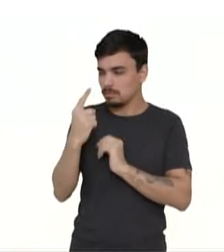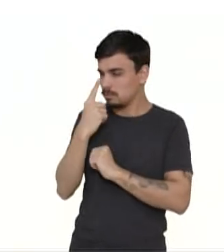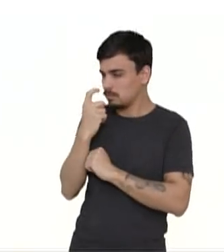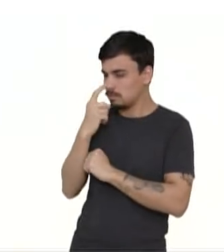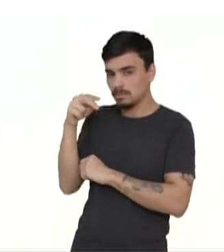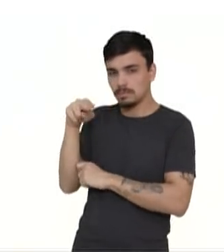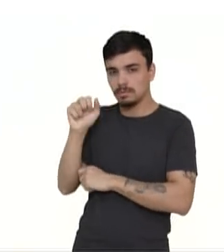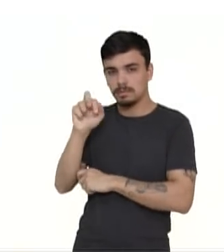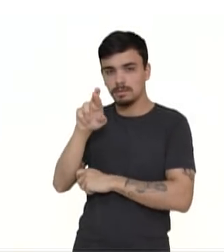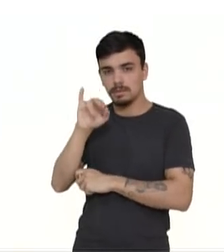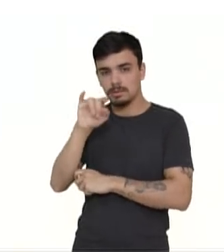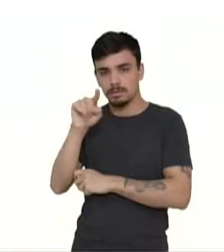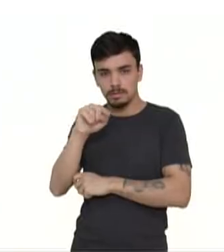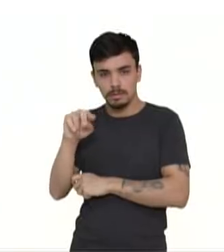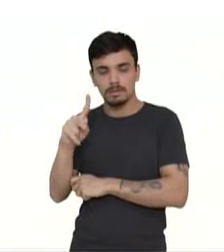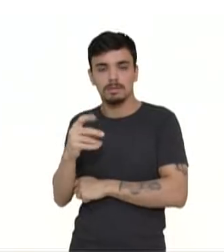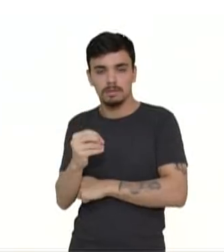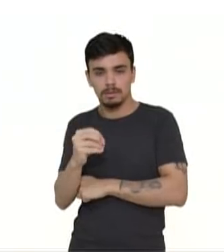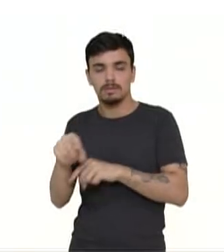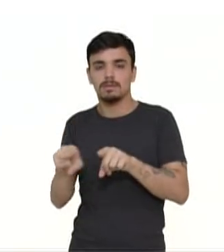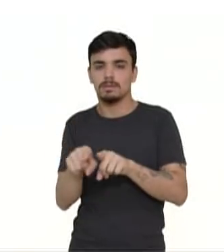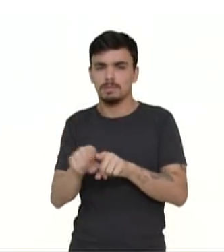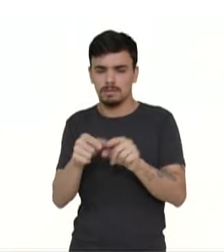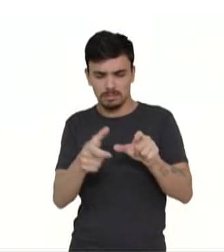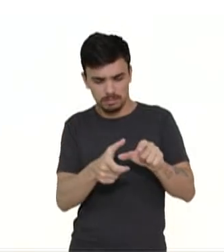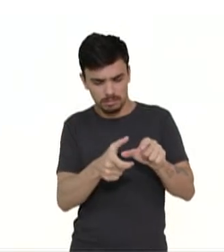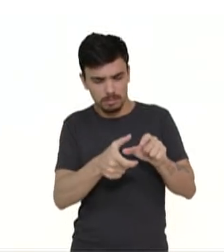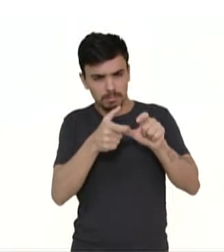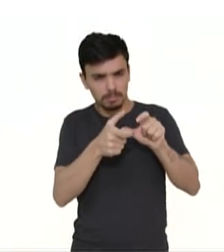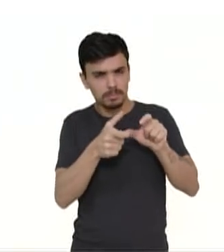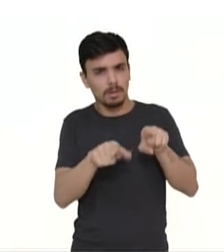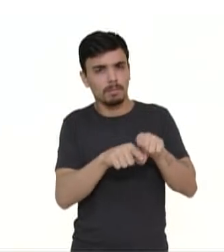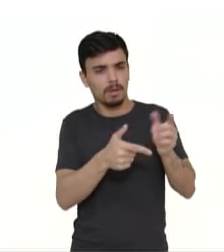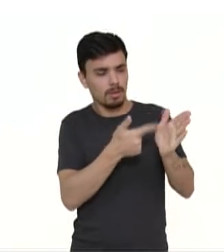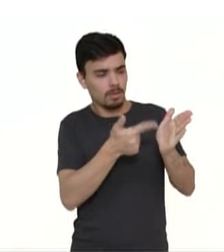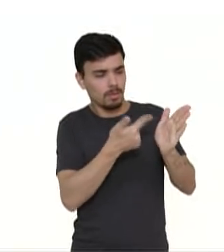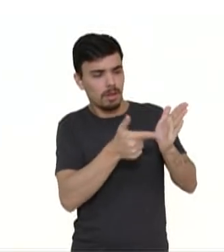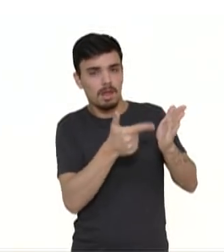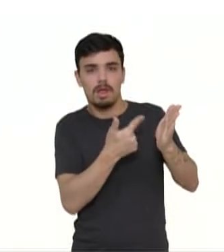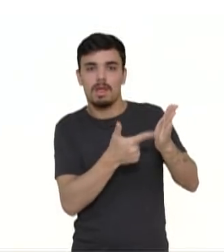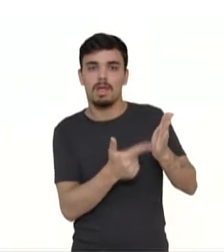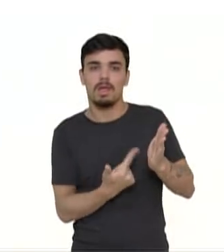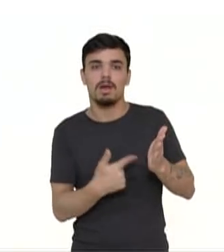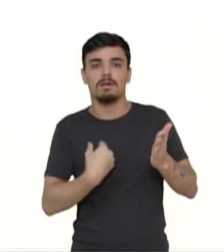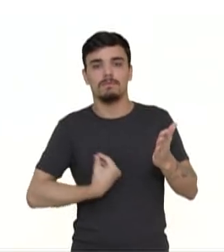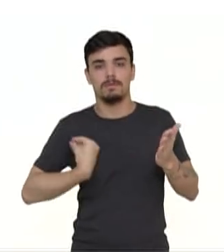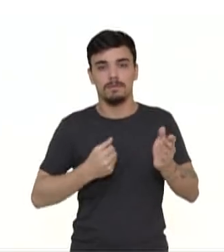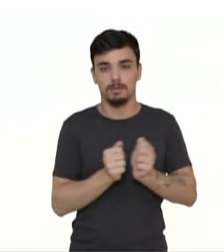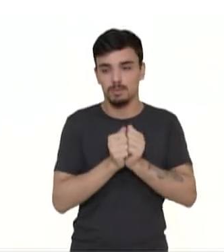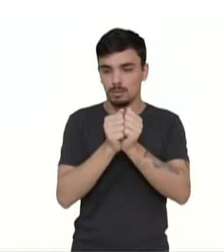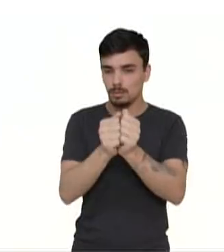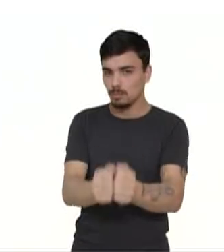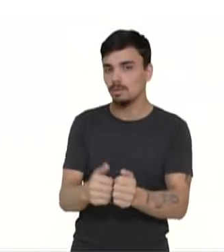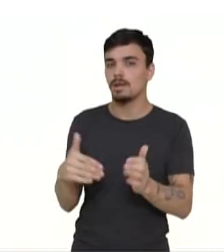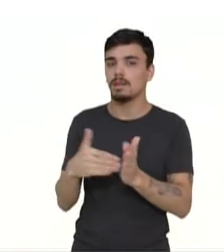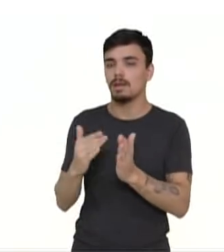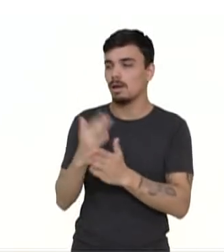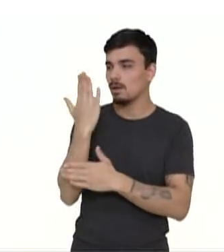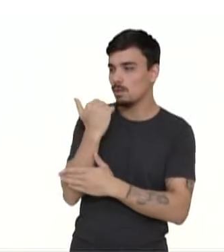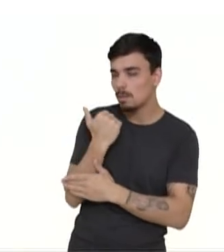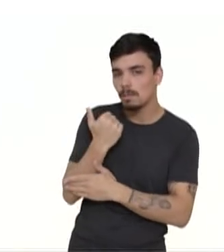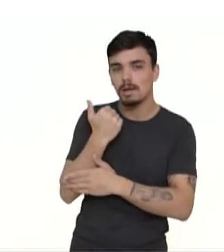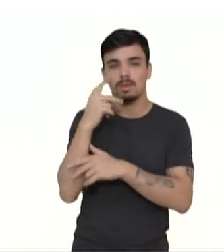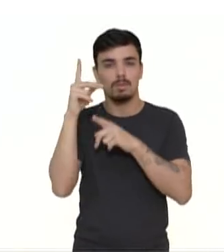de Monteiro Lobato. Era um livro grosso, meu Deus, era um livro para se ficar vivendo com ele, comendo-o,